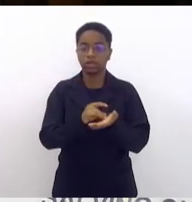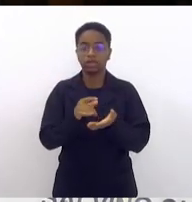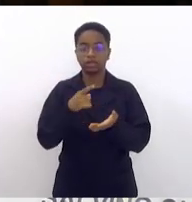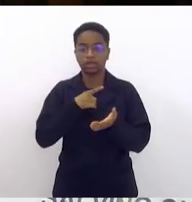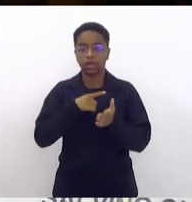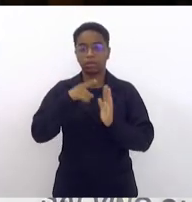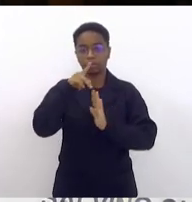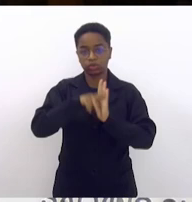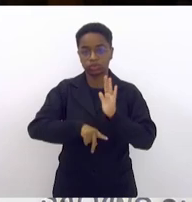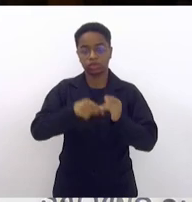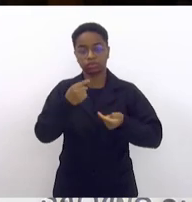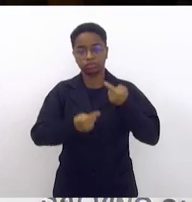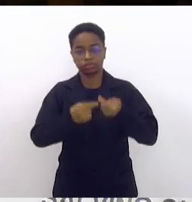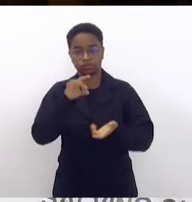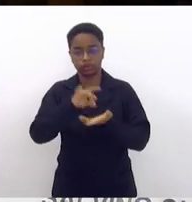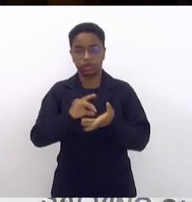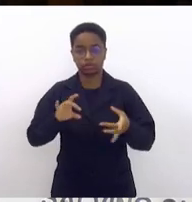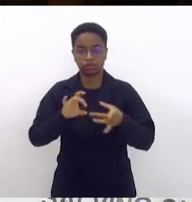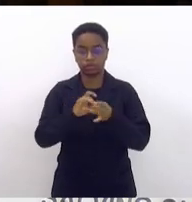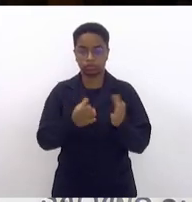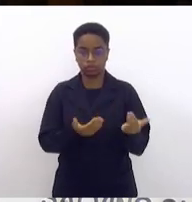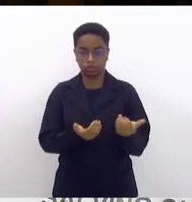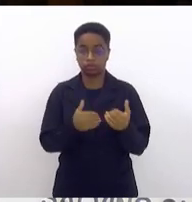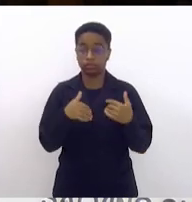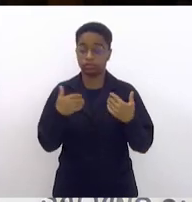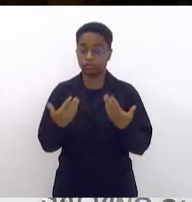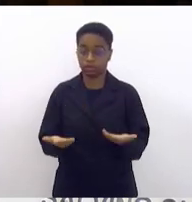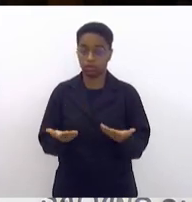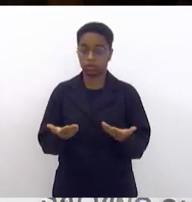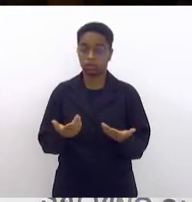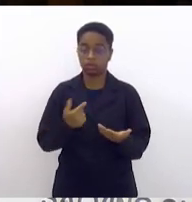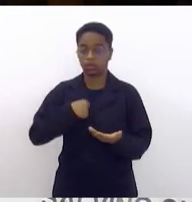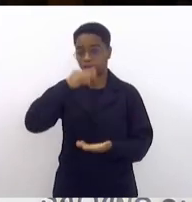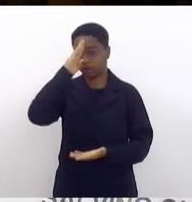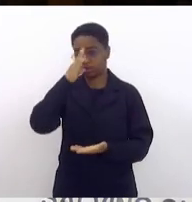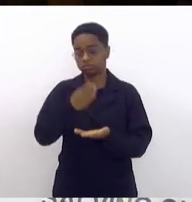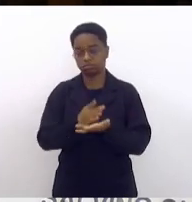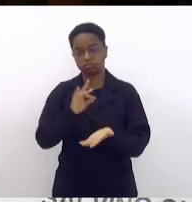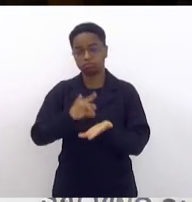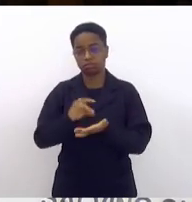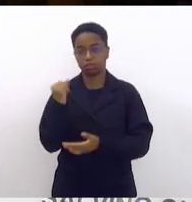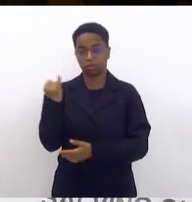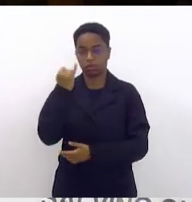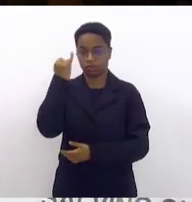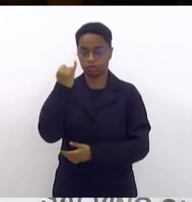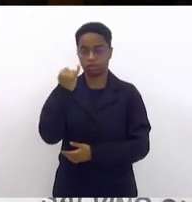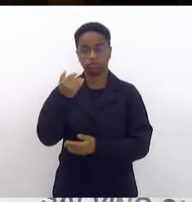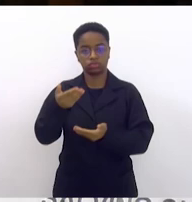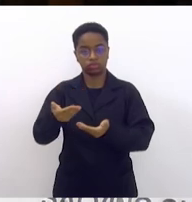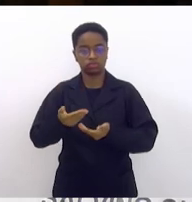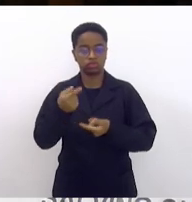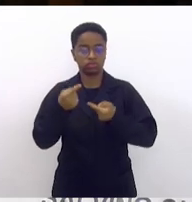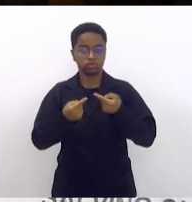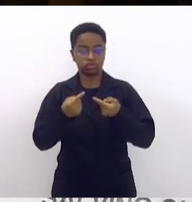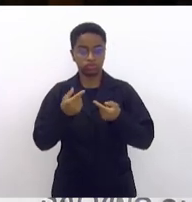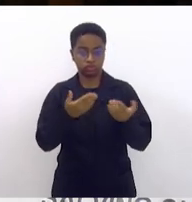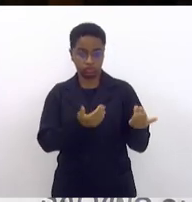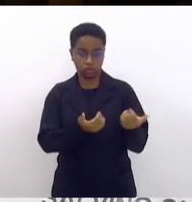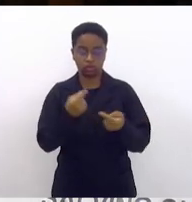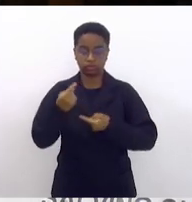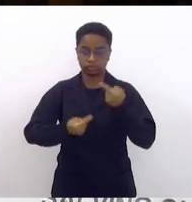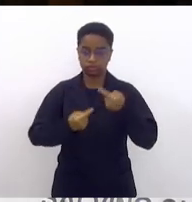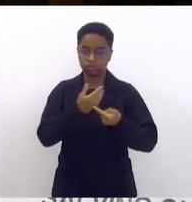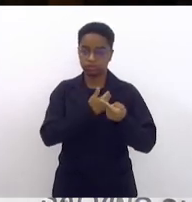projetos de verdade paraa nossa juventude Então eu acho que é de extrema importância traz fazer o jovem pro debate público e